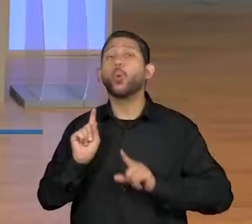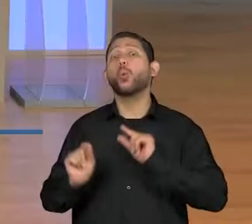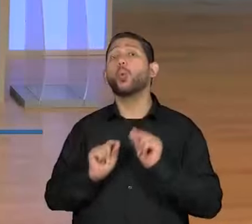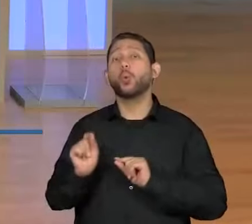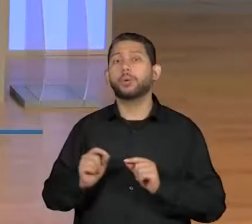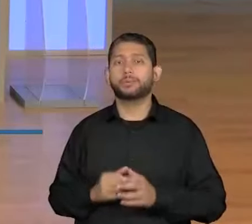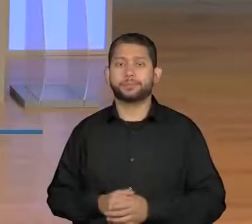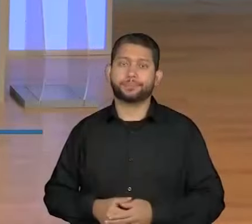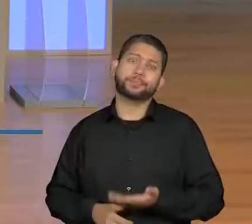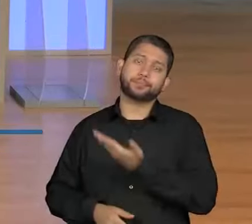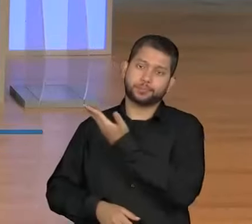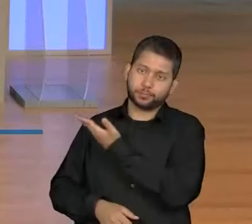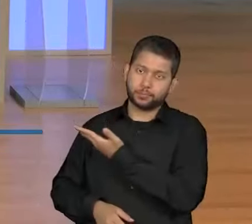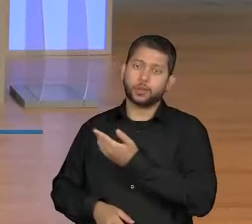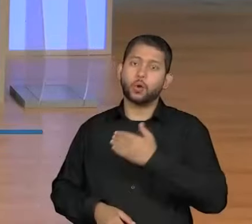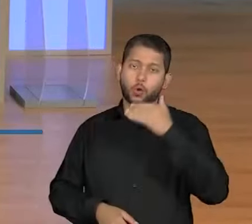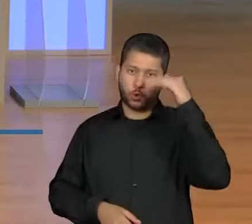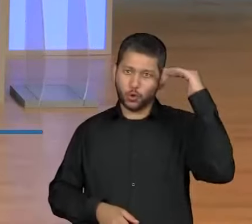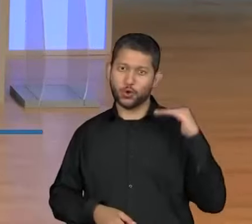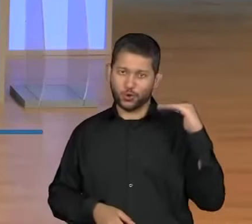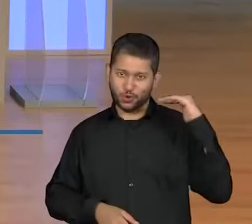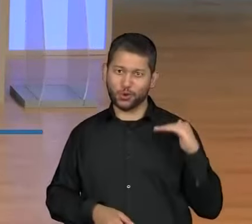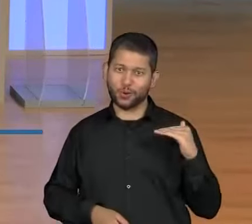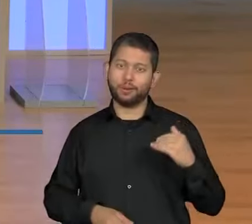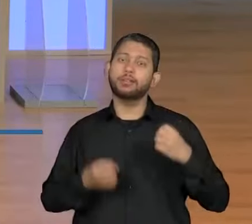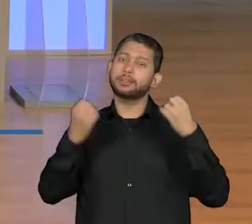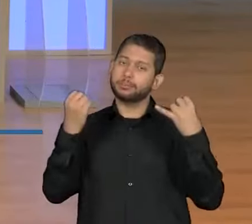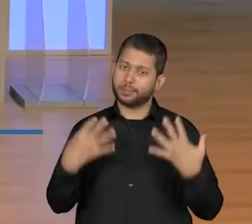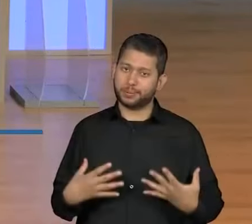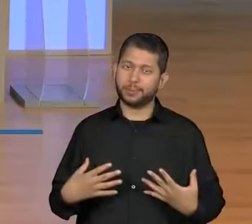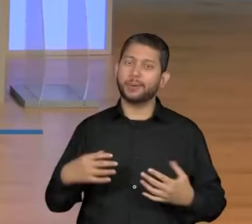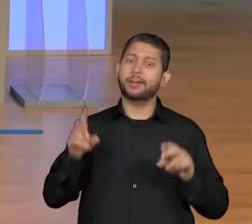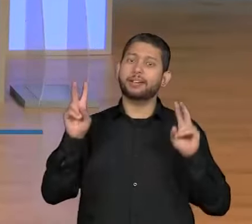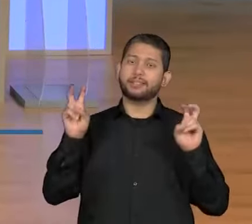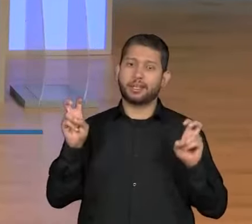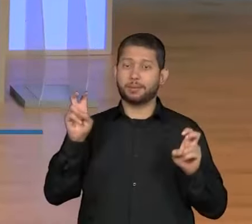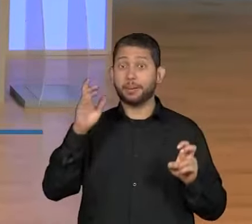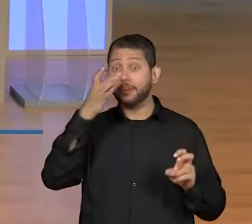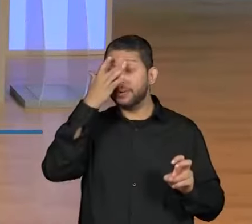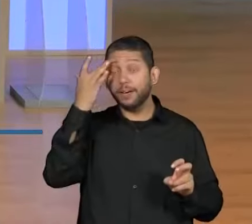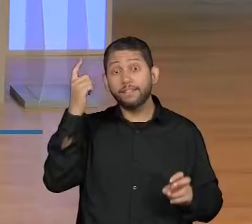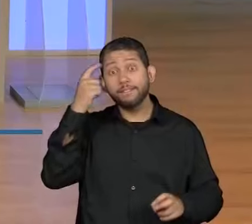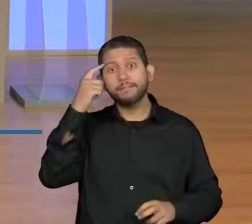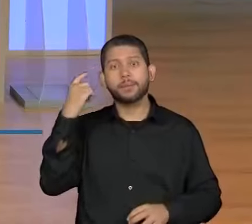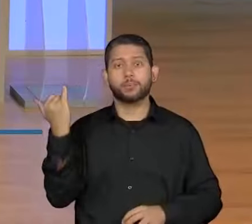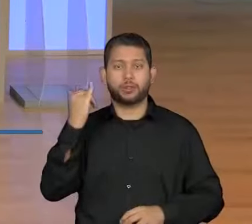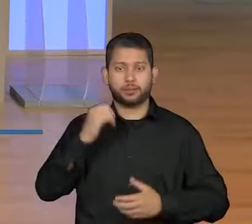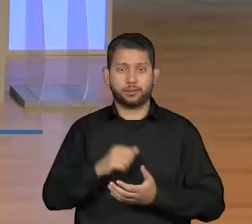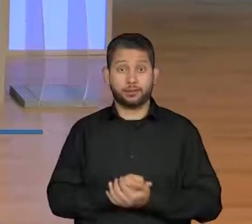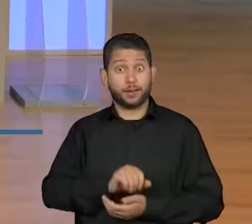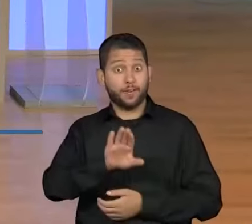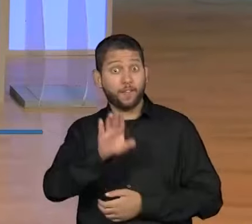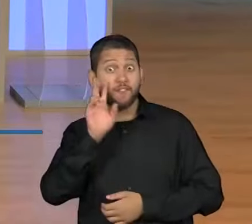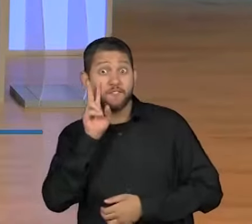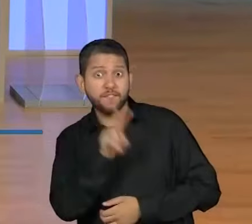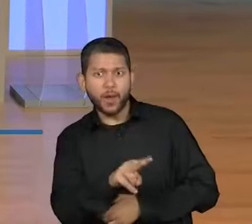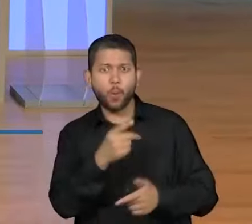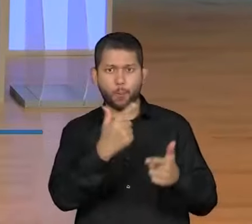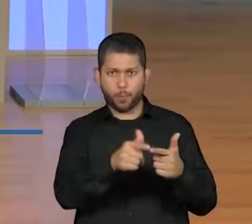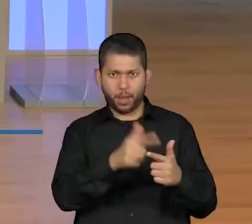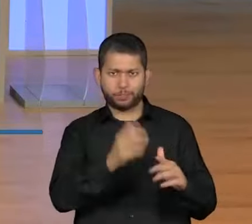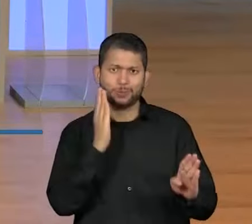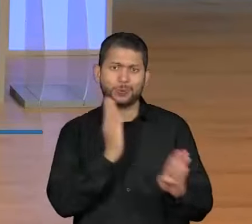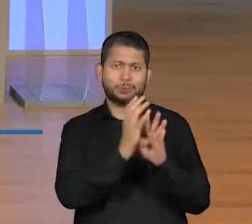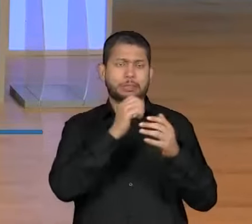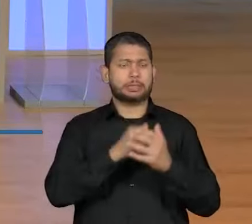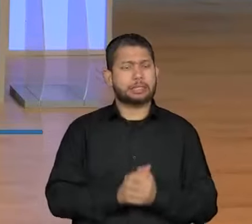que a ProJoyce falou um ponto importante aí. Vejo os problemas e, ao mesmo tempo, já penso em